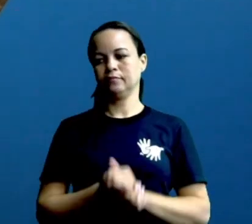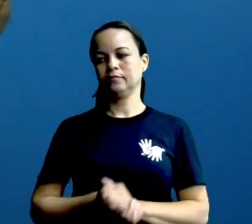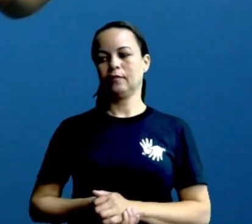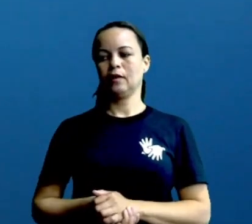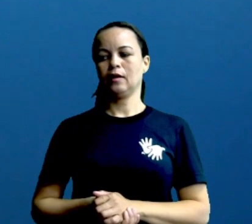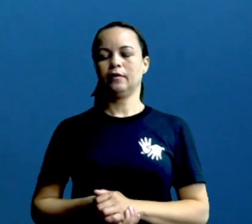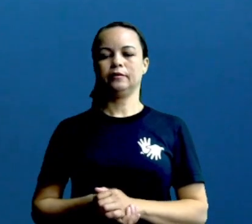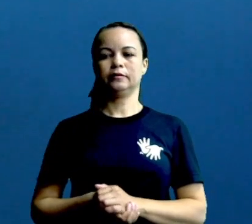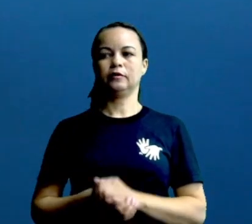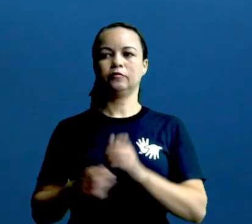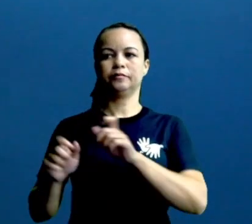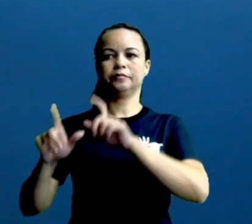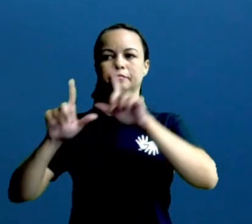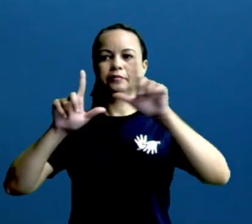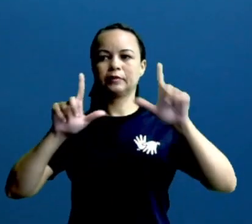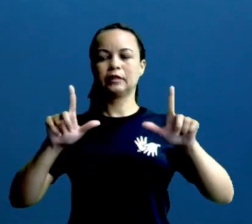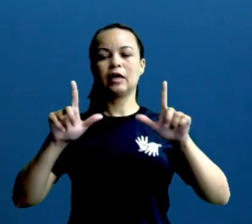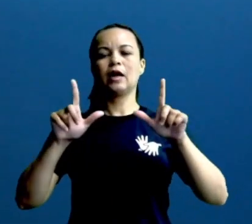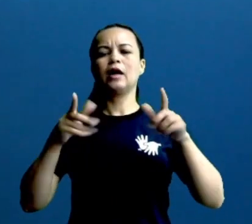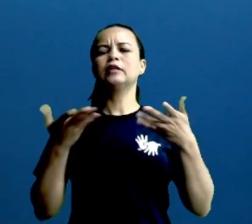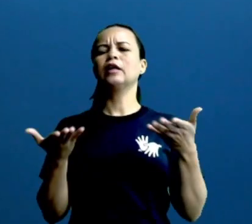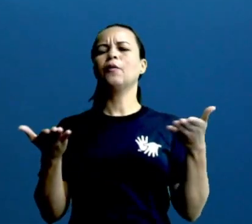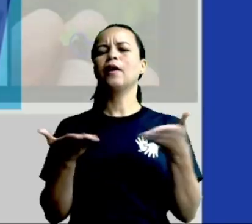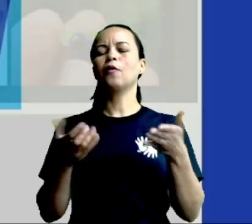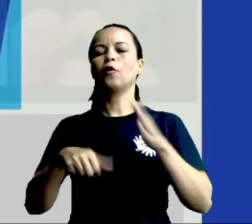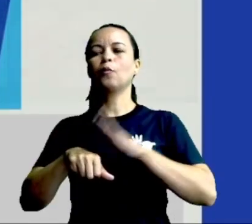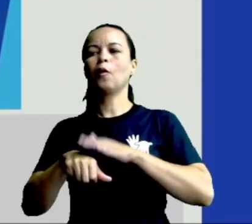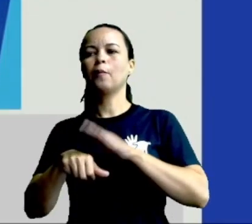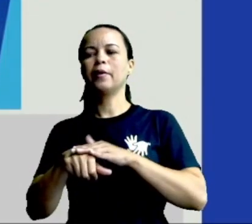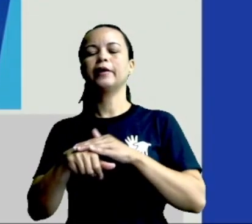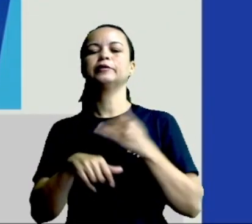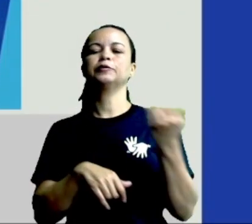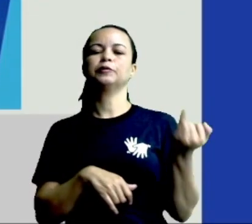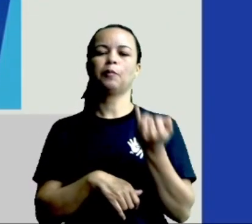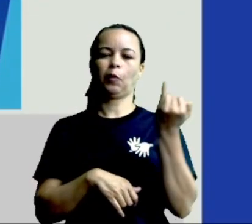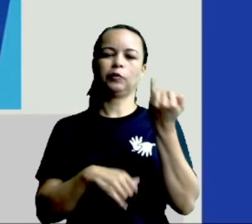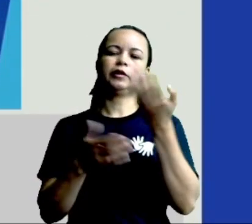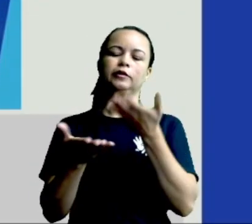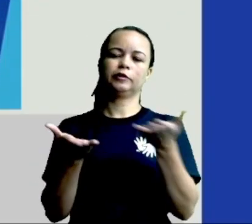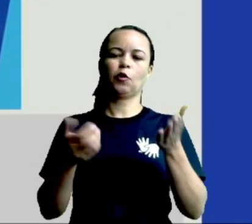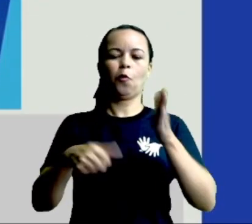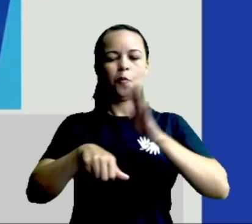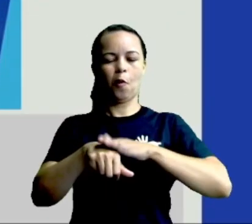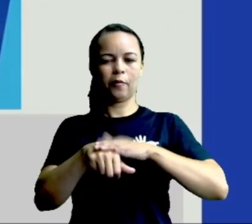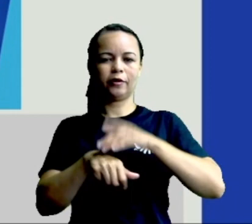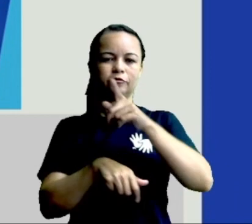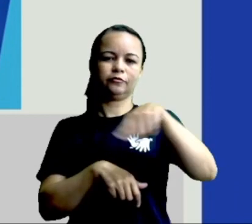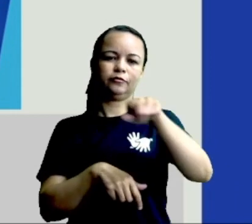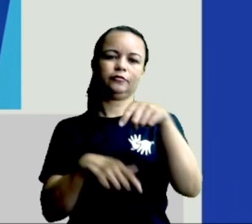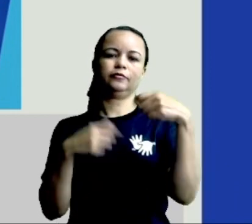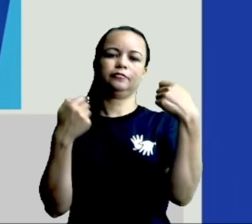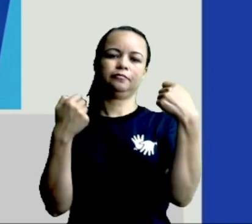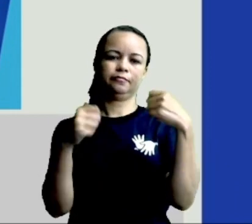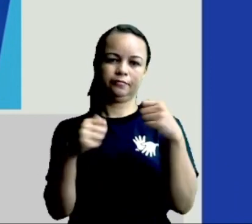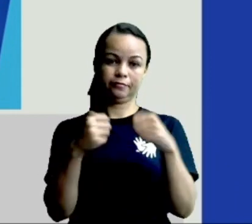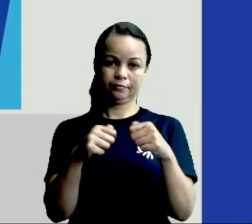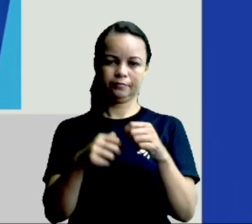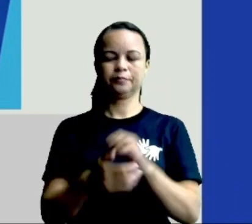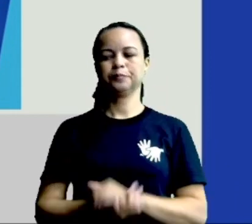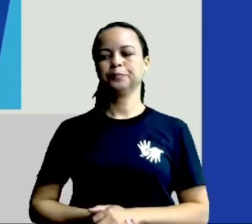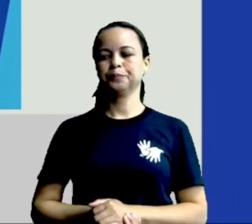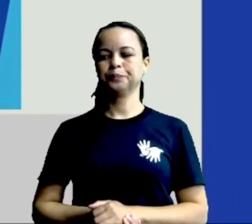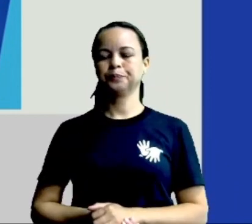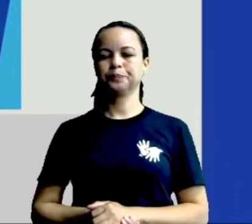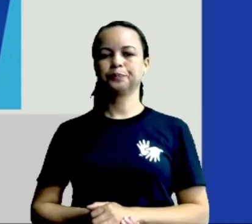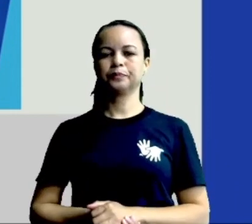abrir essa imagem agora, porque vem aquele momento que é muito relevante e importante para a nossa aula, que é o momento, você precisa